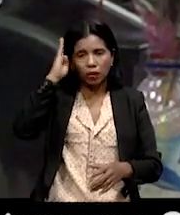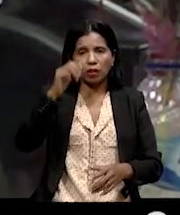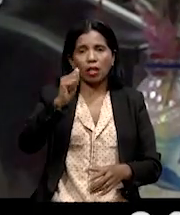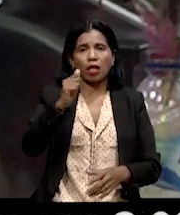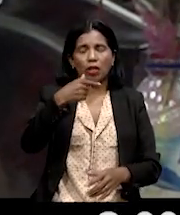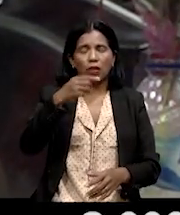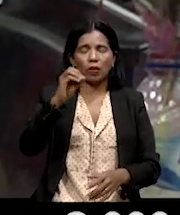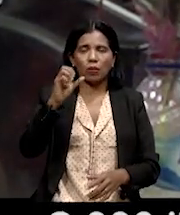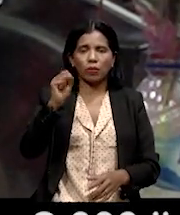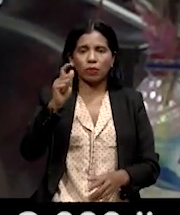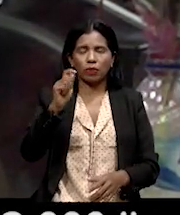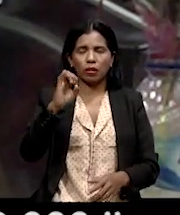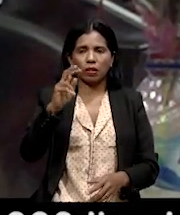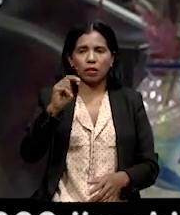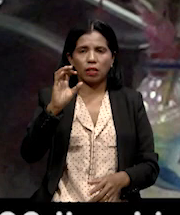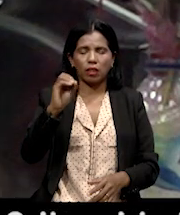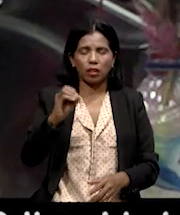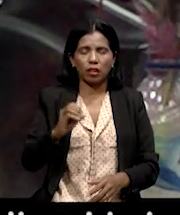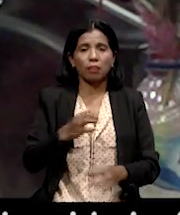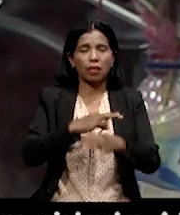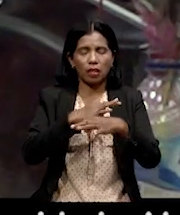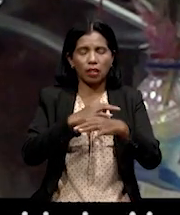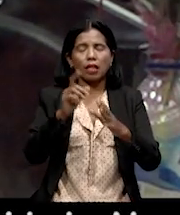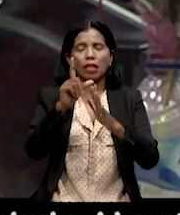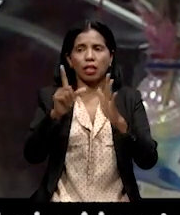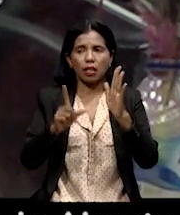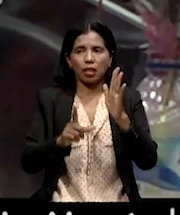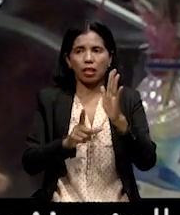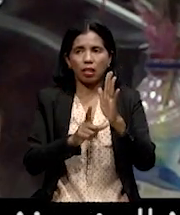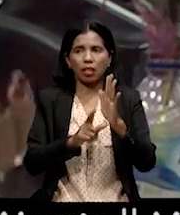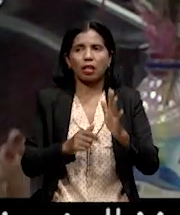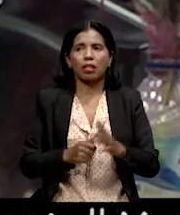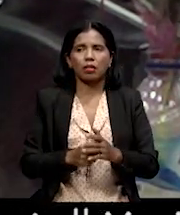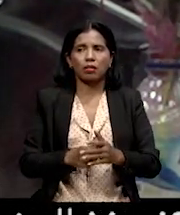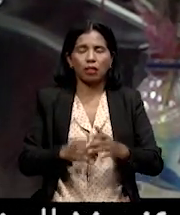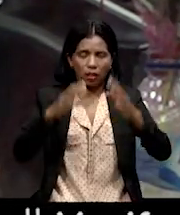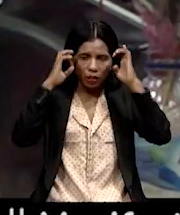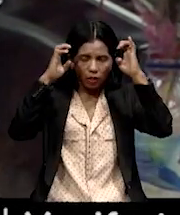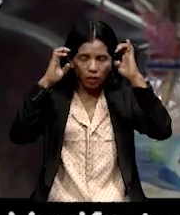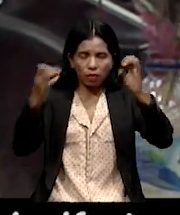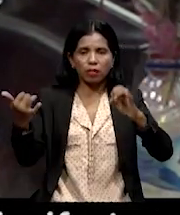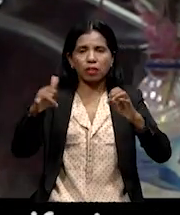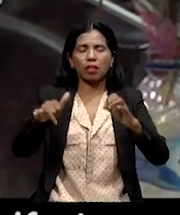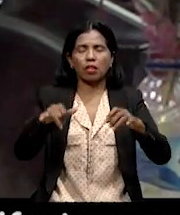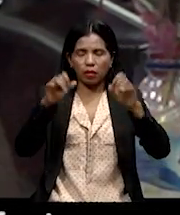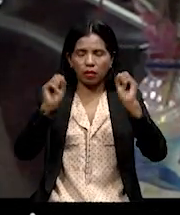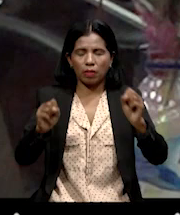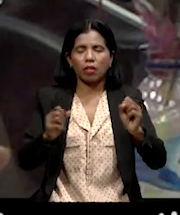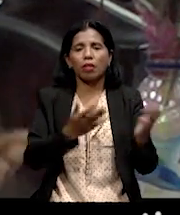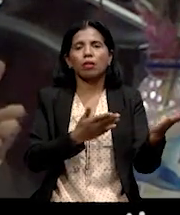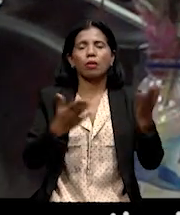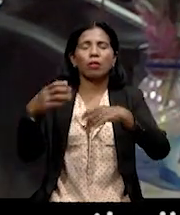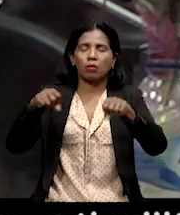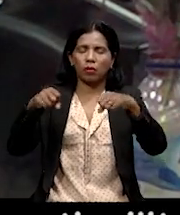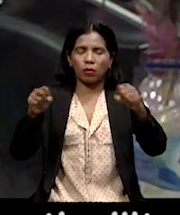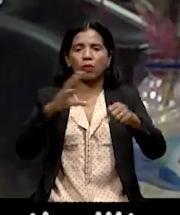radia, haluto, lei rumo, foto, educação rumo, vai ser nebe, maca, lori motor, lori careta, ato